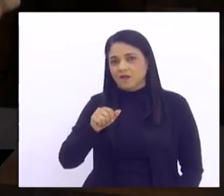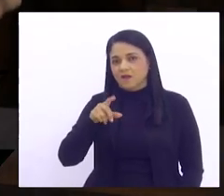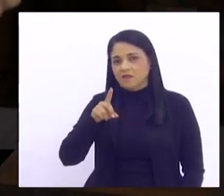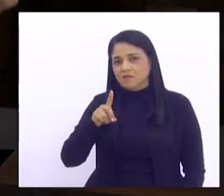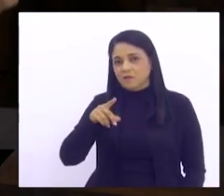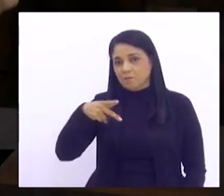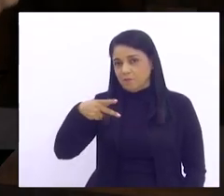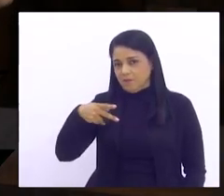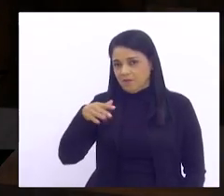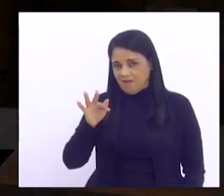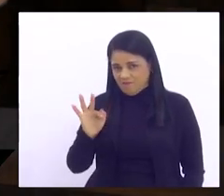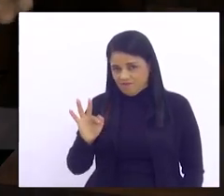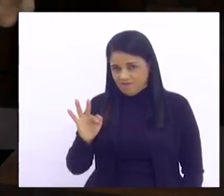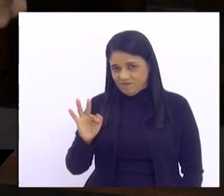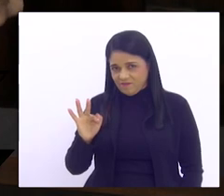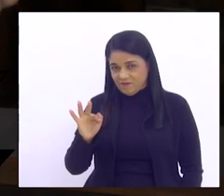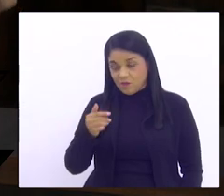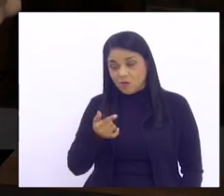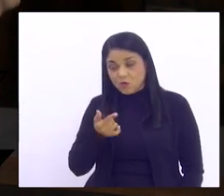e os